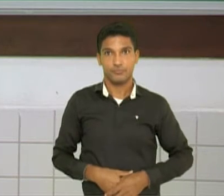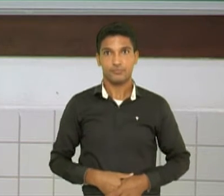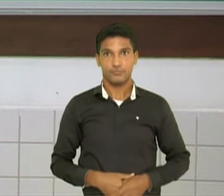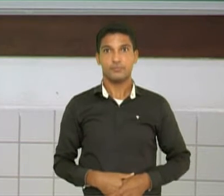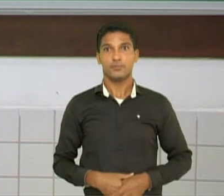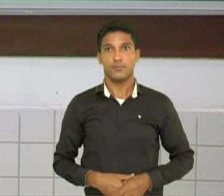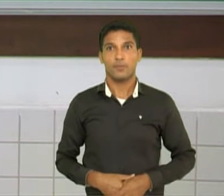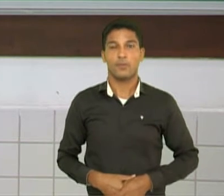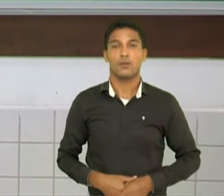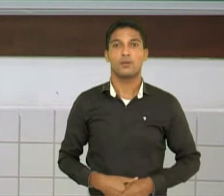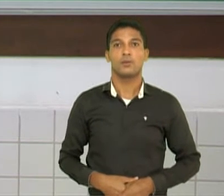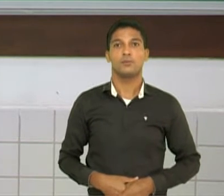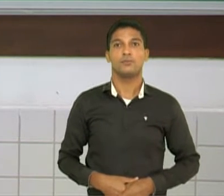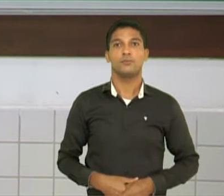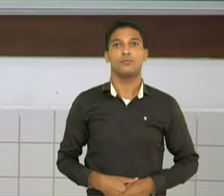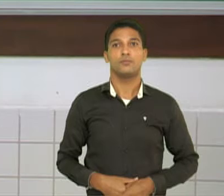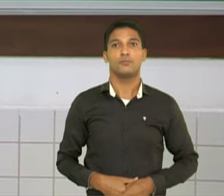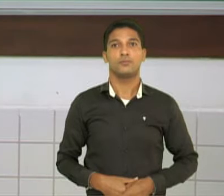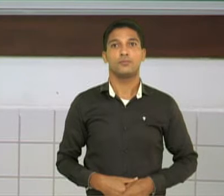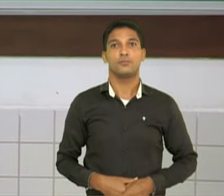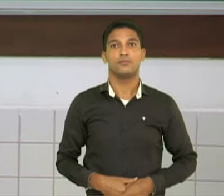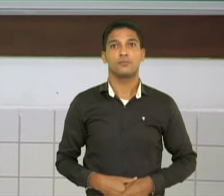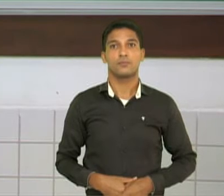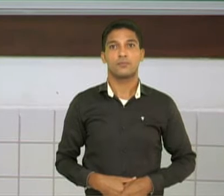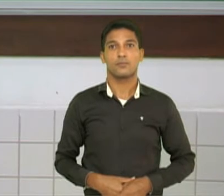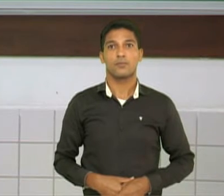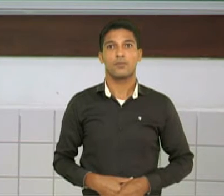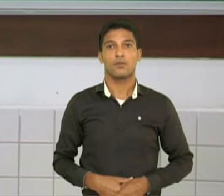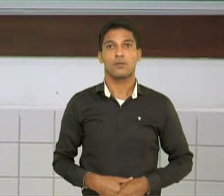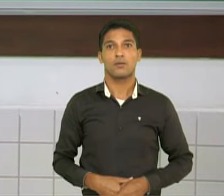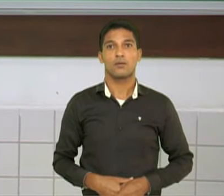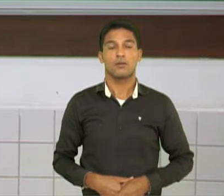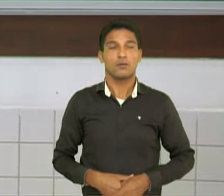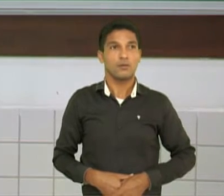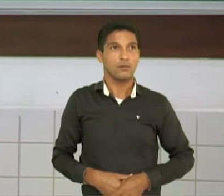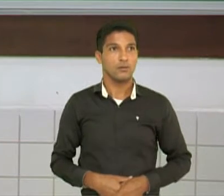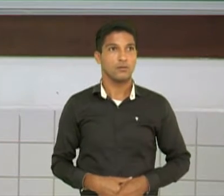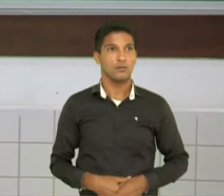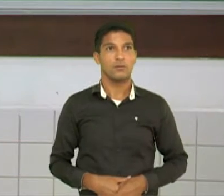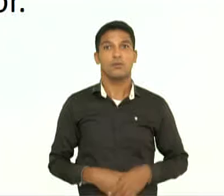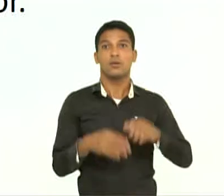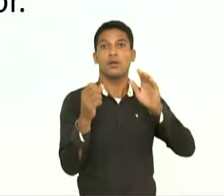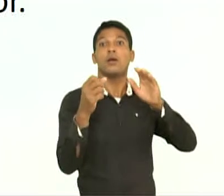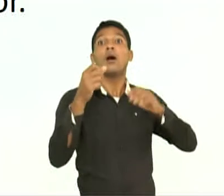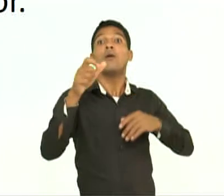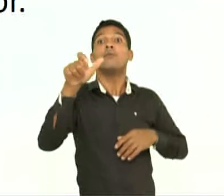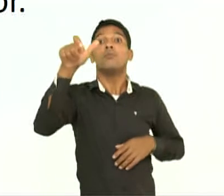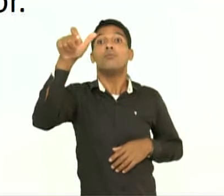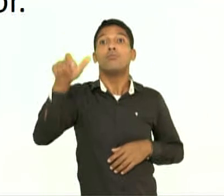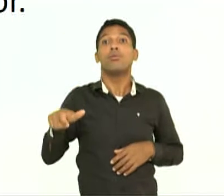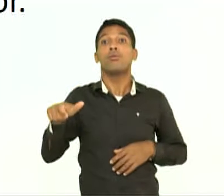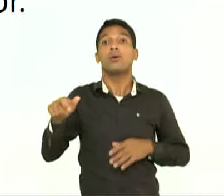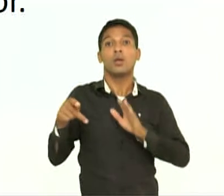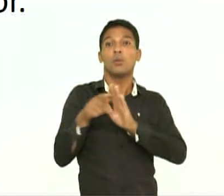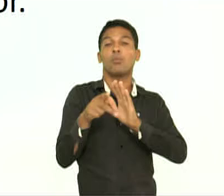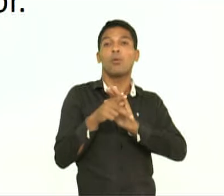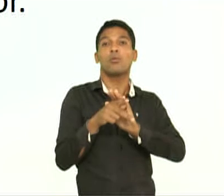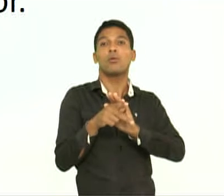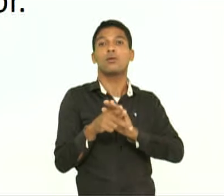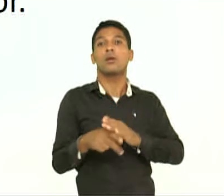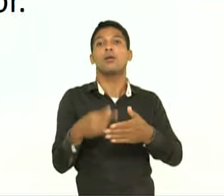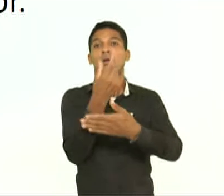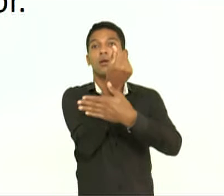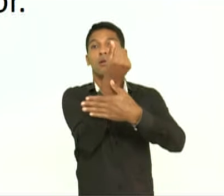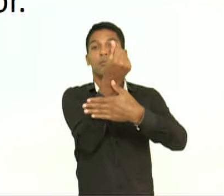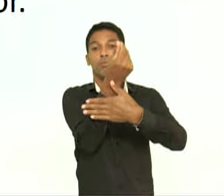atividades produtivas, comerciais, financeiras. Símbolos do neoliberalismo, eu destaquei esses dois